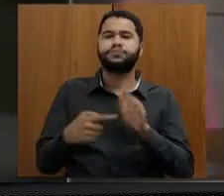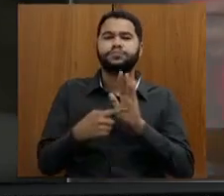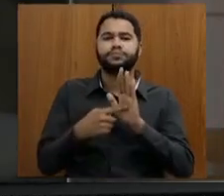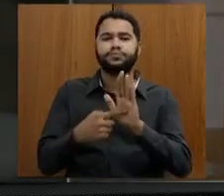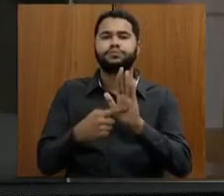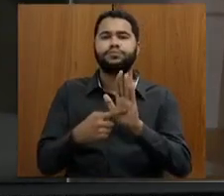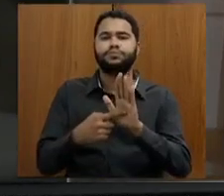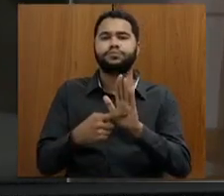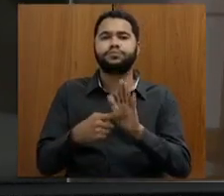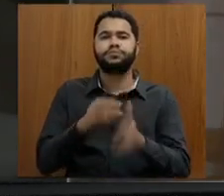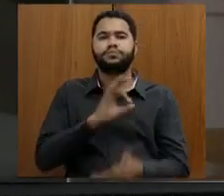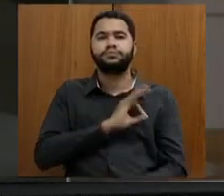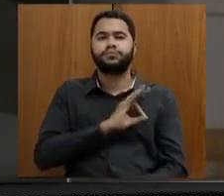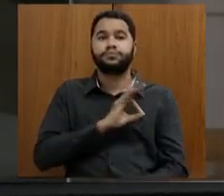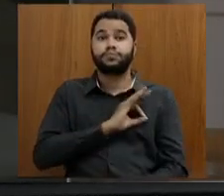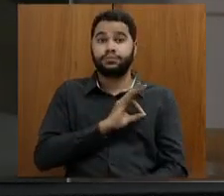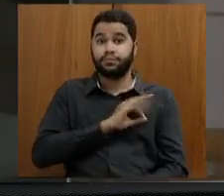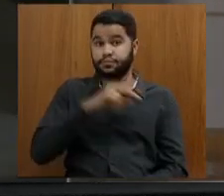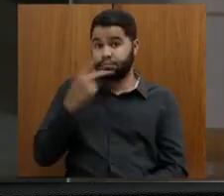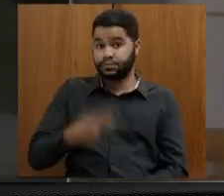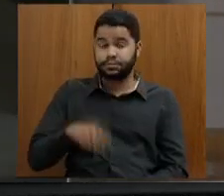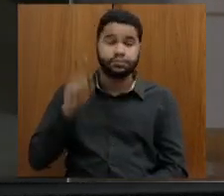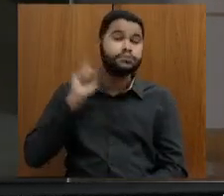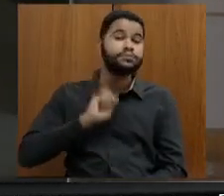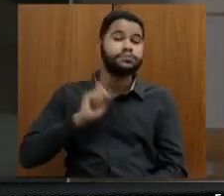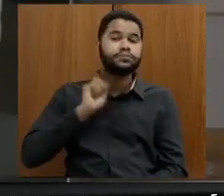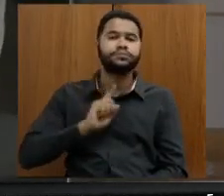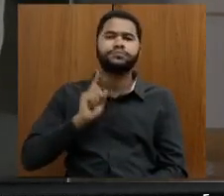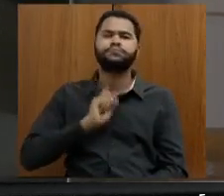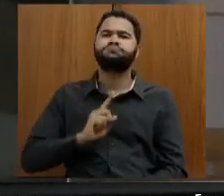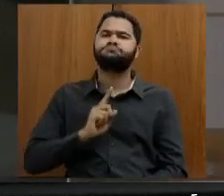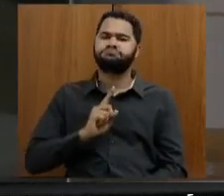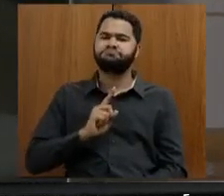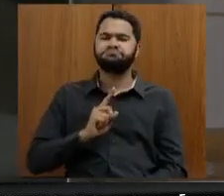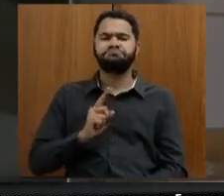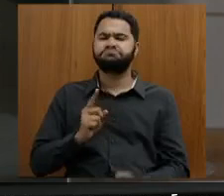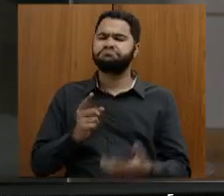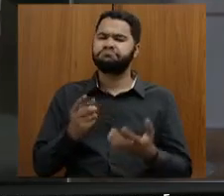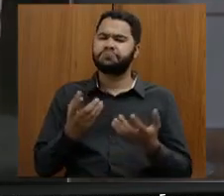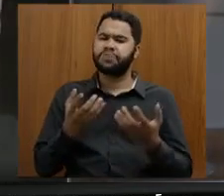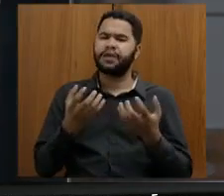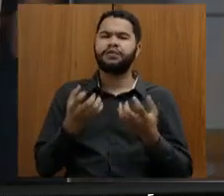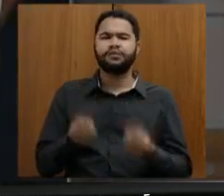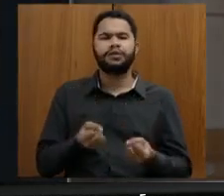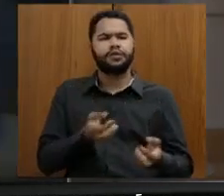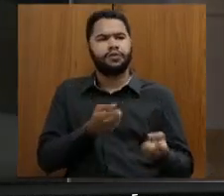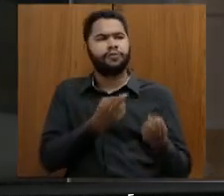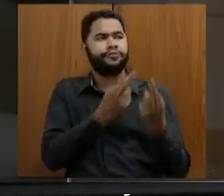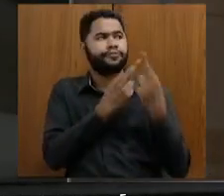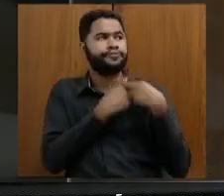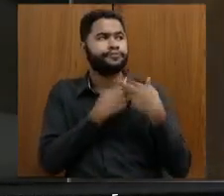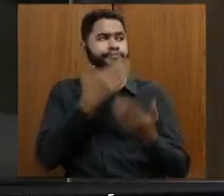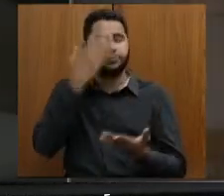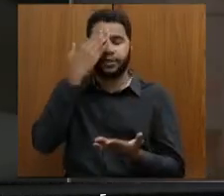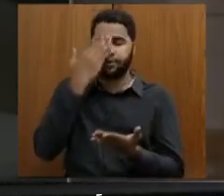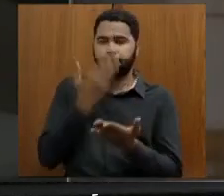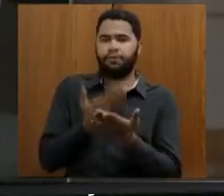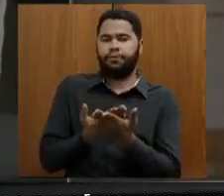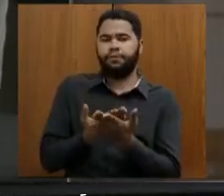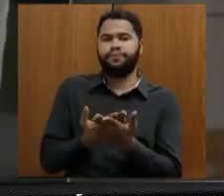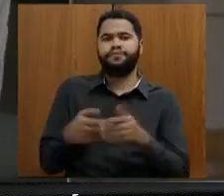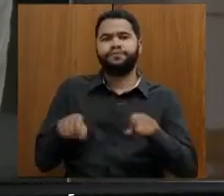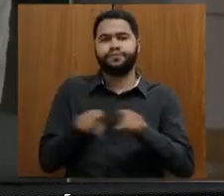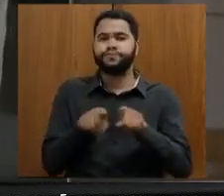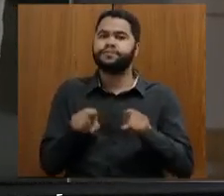mostrou que a polícia militar mineira com a sua farda sua e acredita e e se